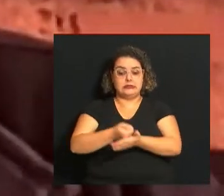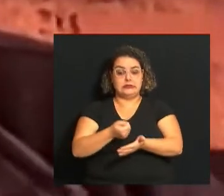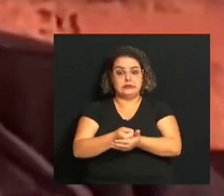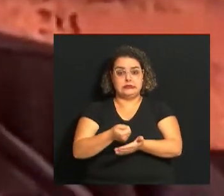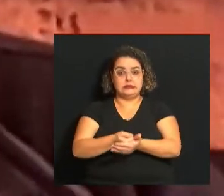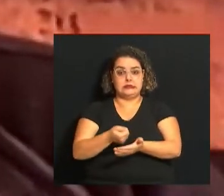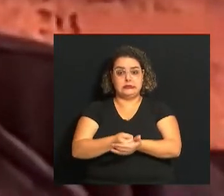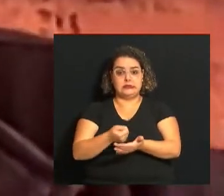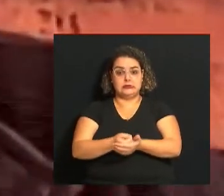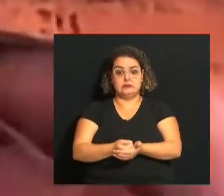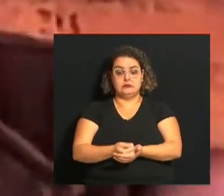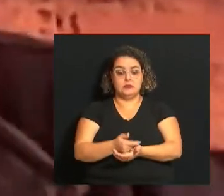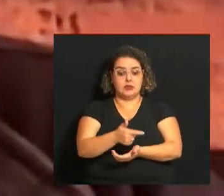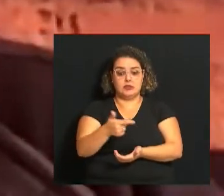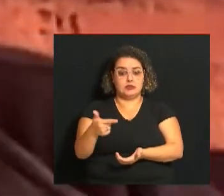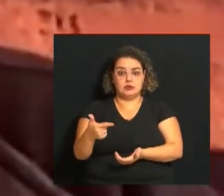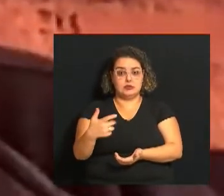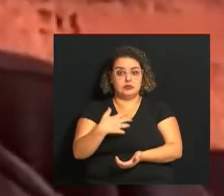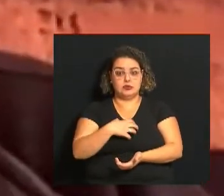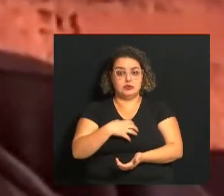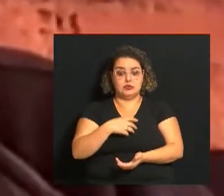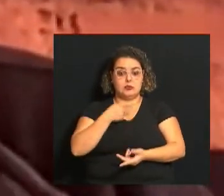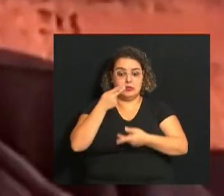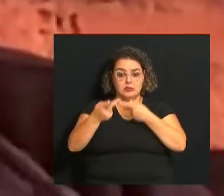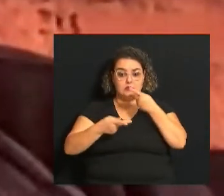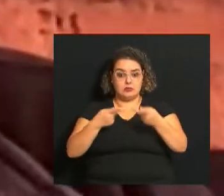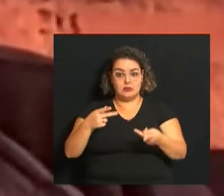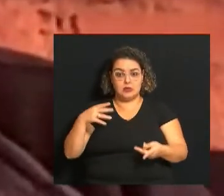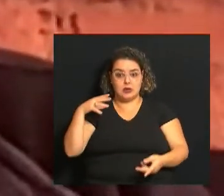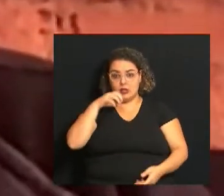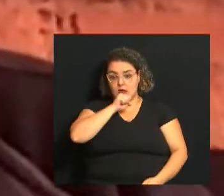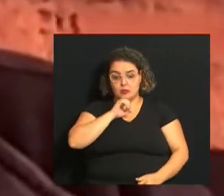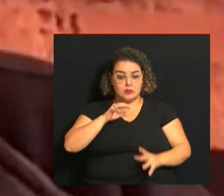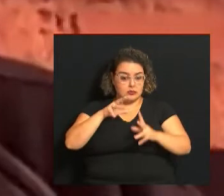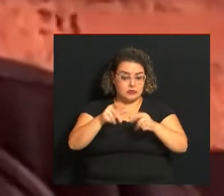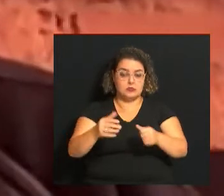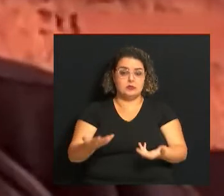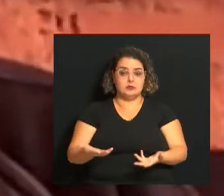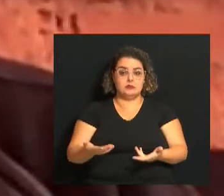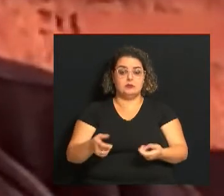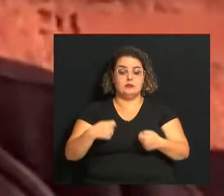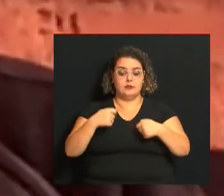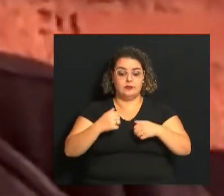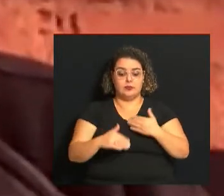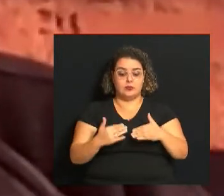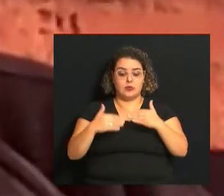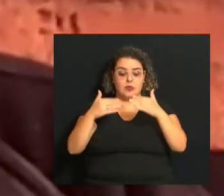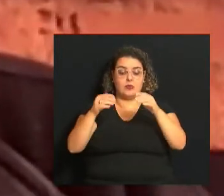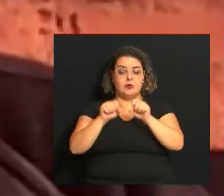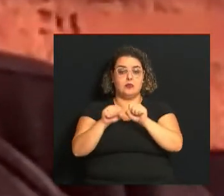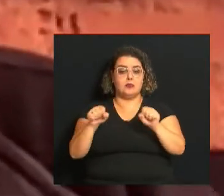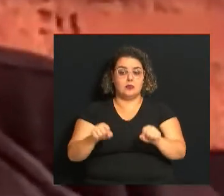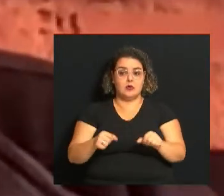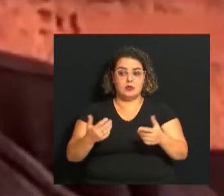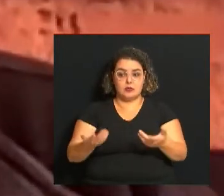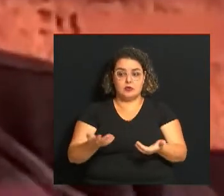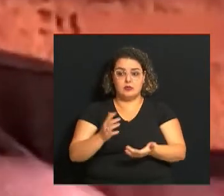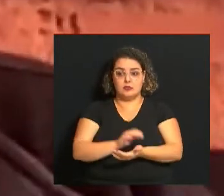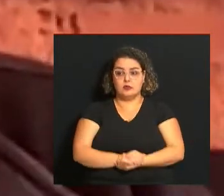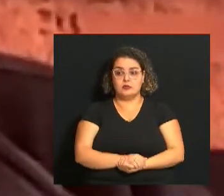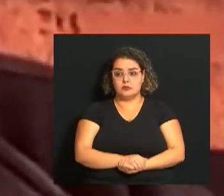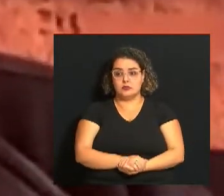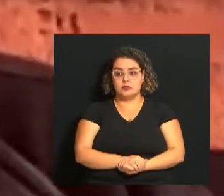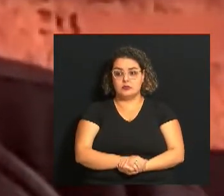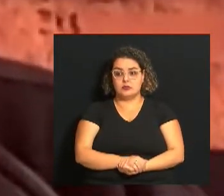as ferramentas para responder automaticamente a tudo. Então, é preciso uma evolução dos sistemas. No caso